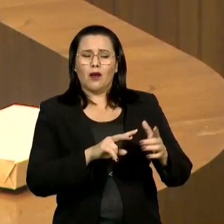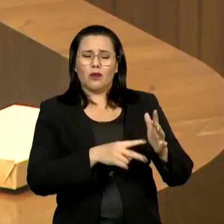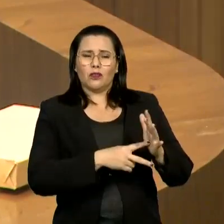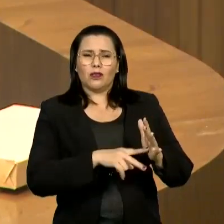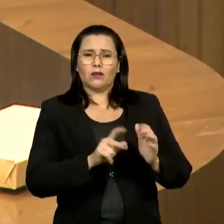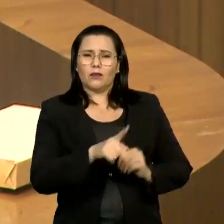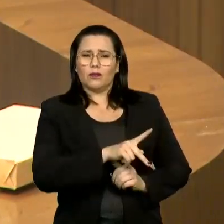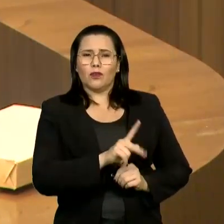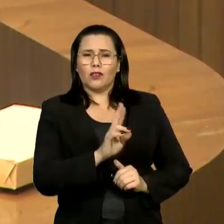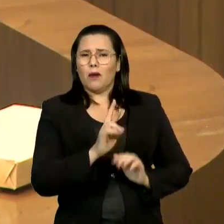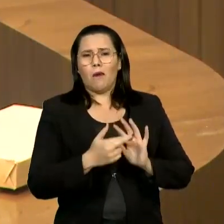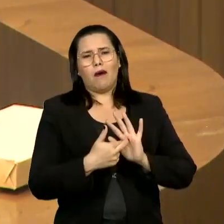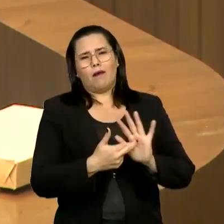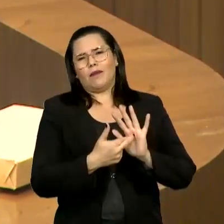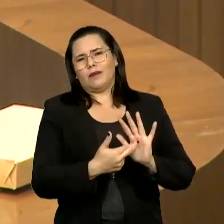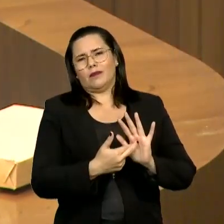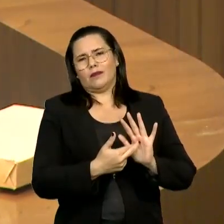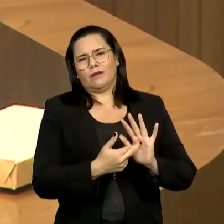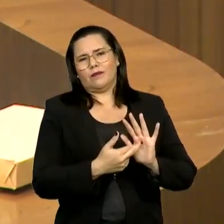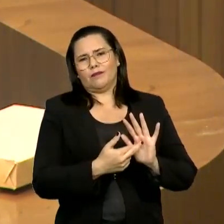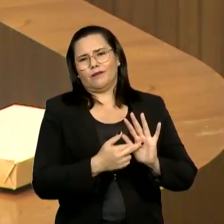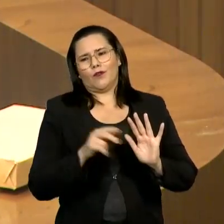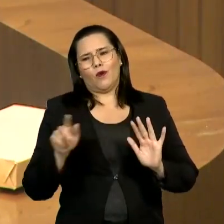representa a categoria.